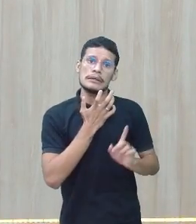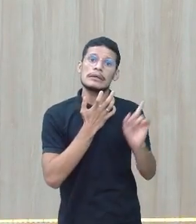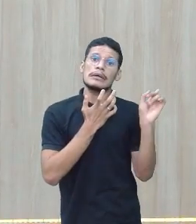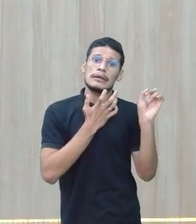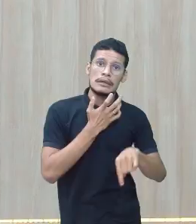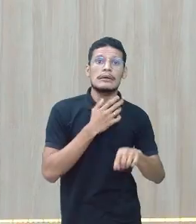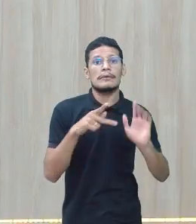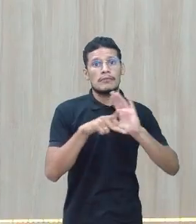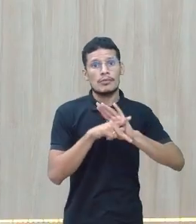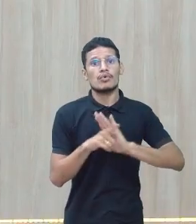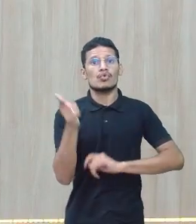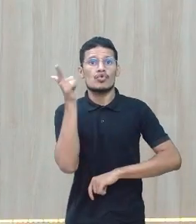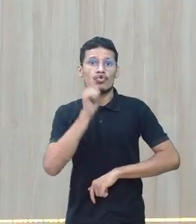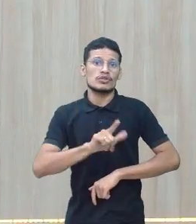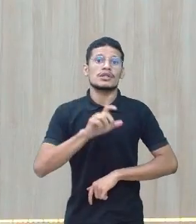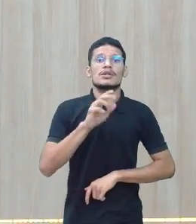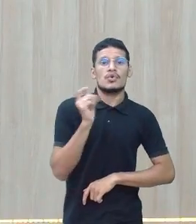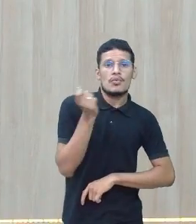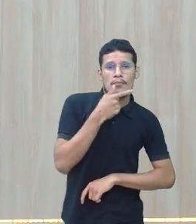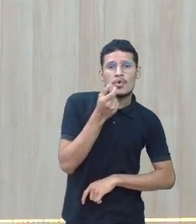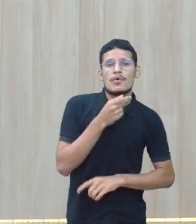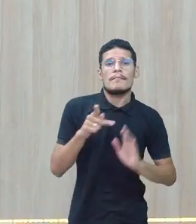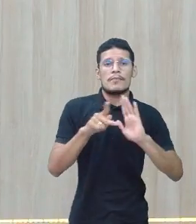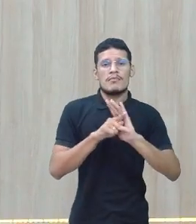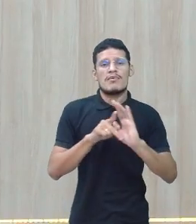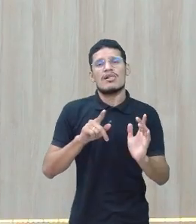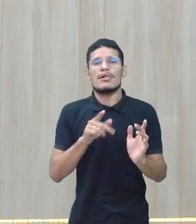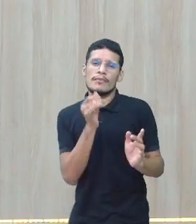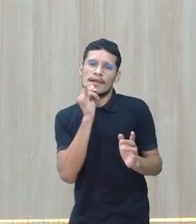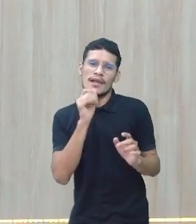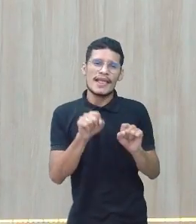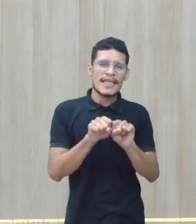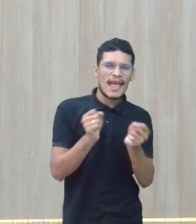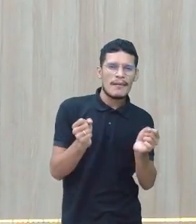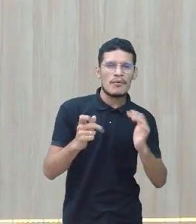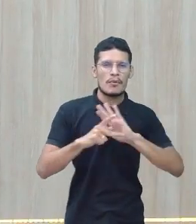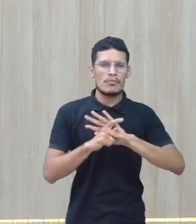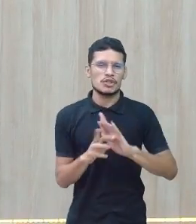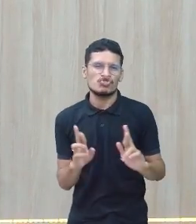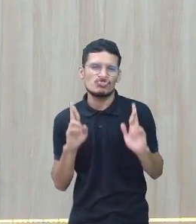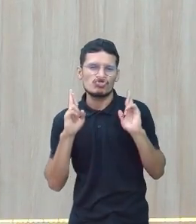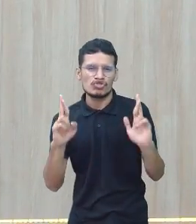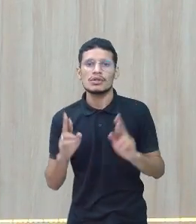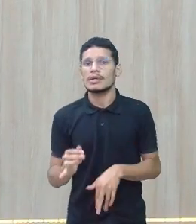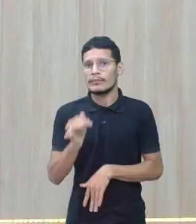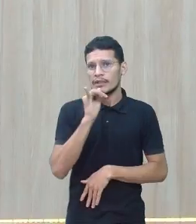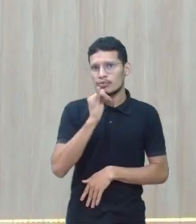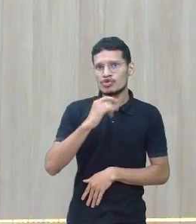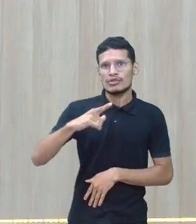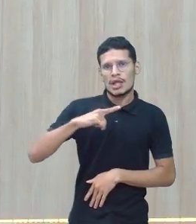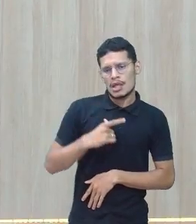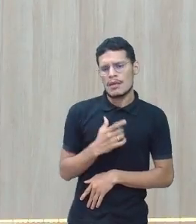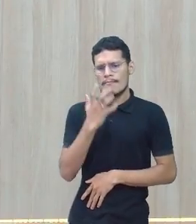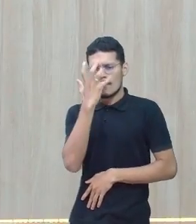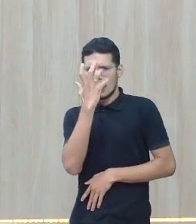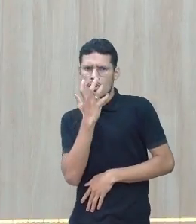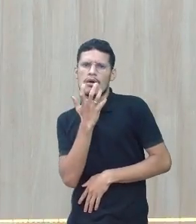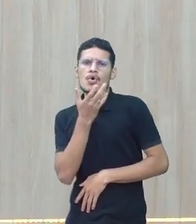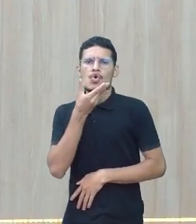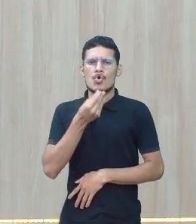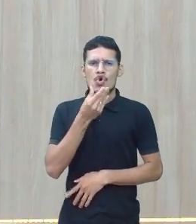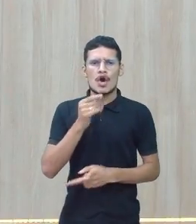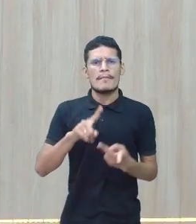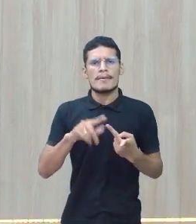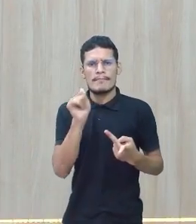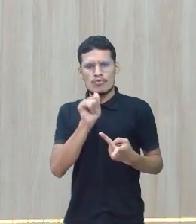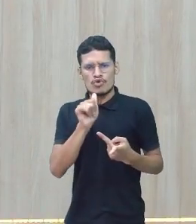conseguir o humor justamente por essa quebra de expectativas. Eu estou aí utilizando a imagenzinha do senhor sério, eu usei a imagenzinha da